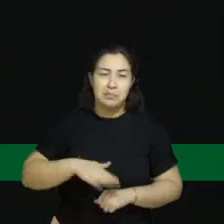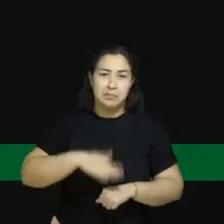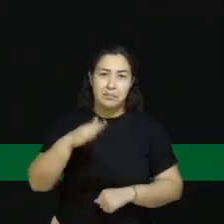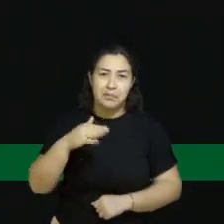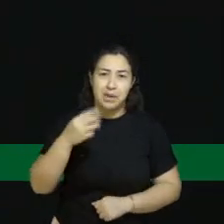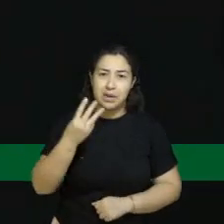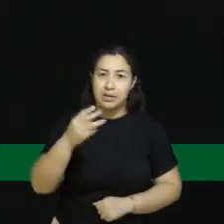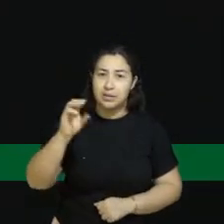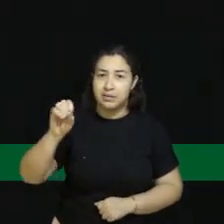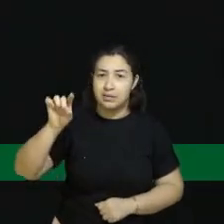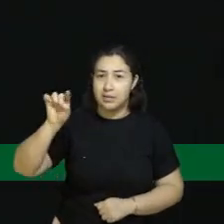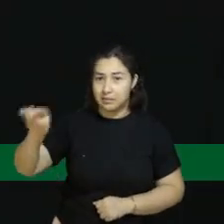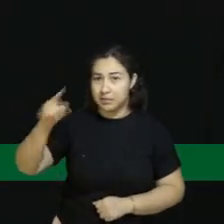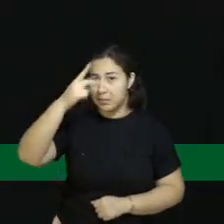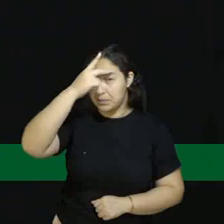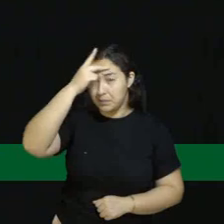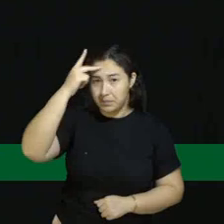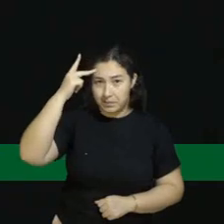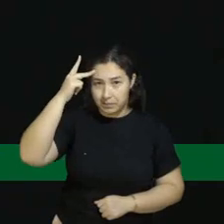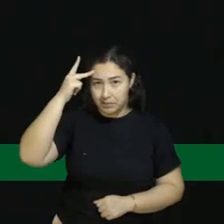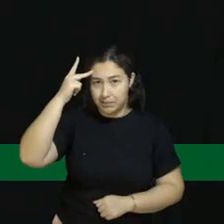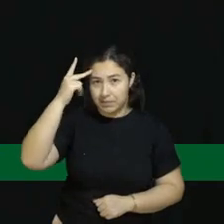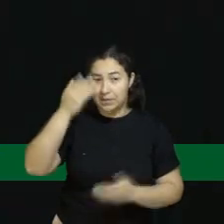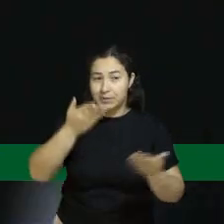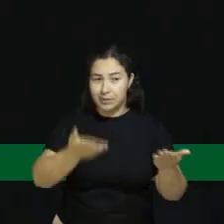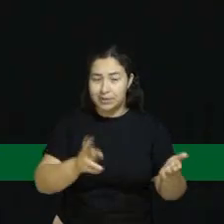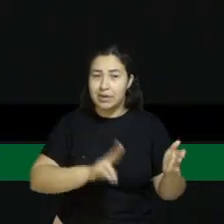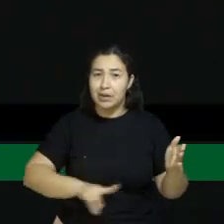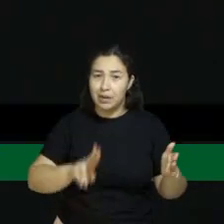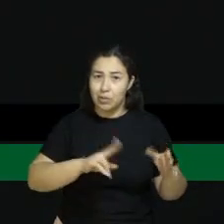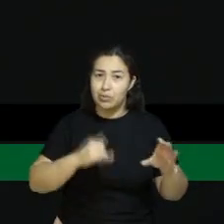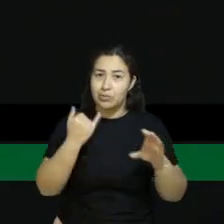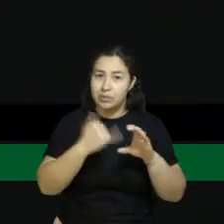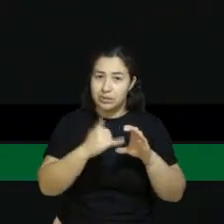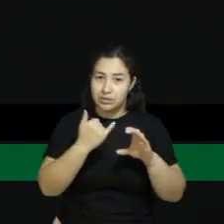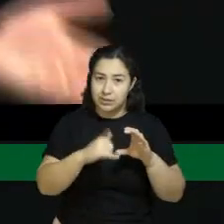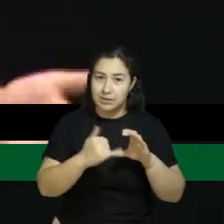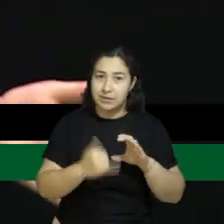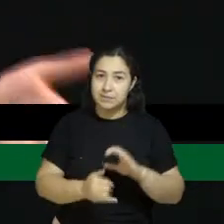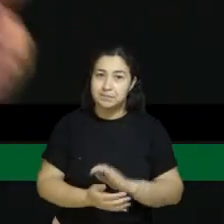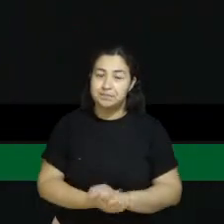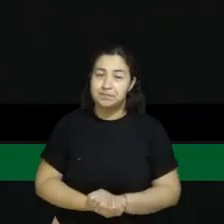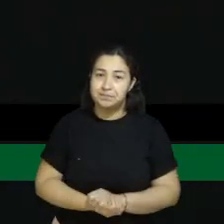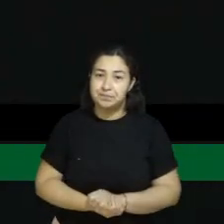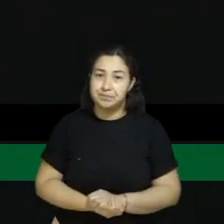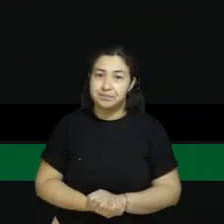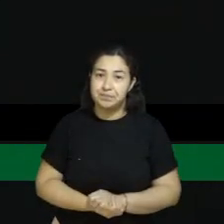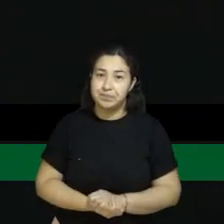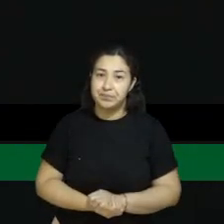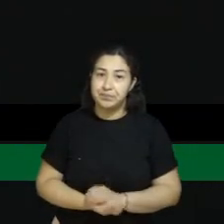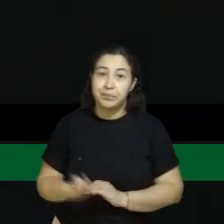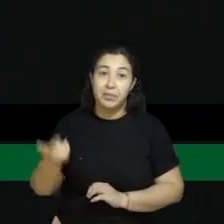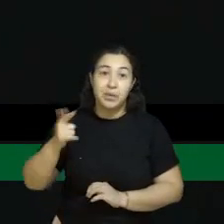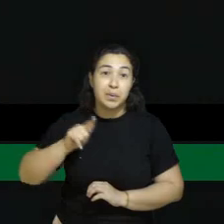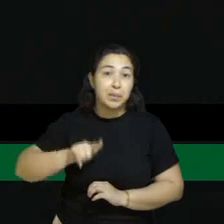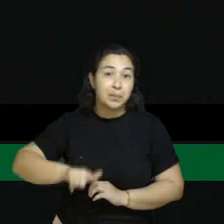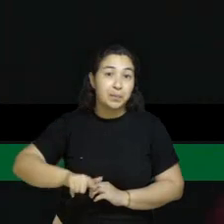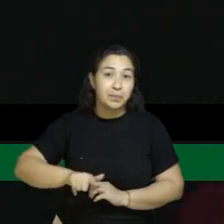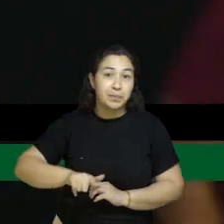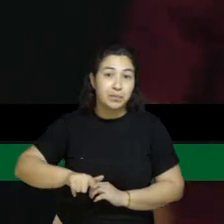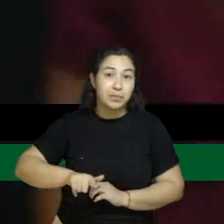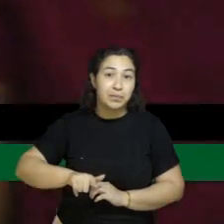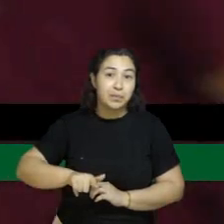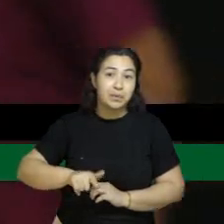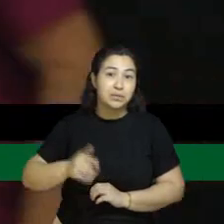clientes da Celesc e uma subestação que nasce com uma potência de 26 mil kVA. Na redistribuição da via pública, os transformadores são da